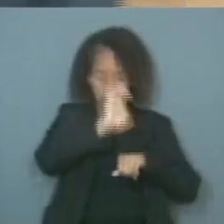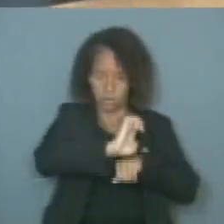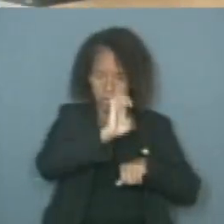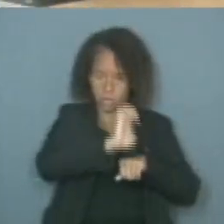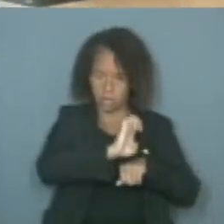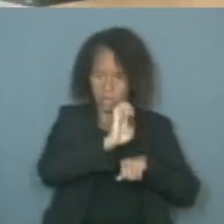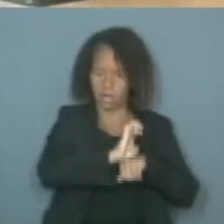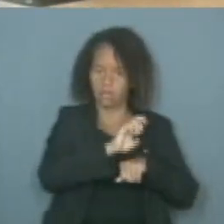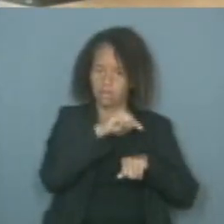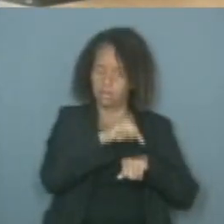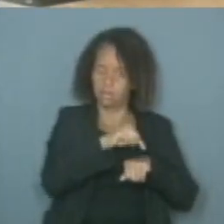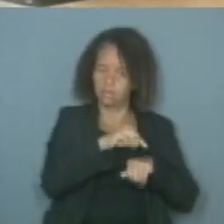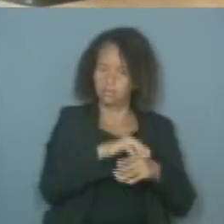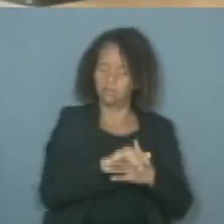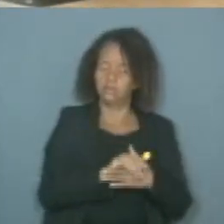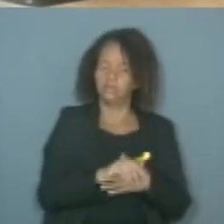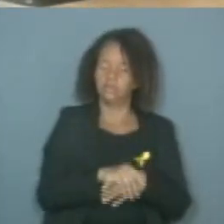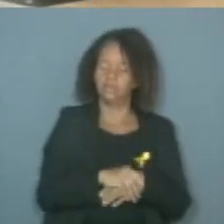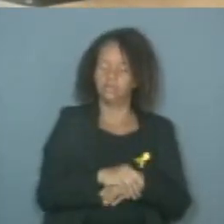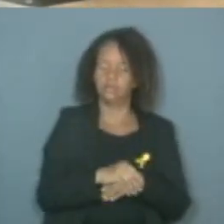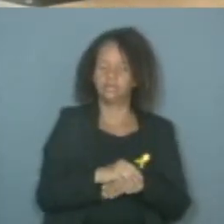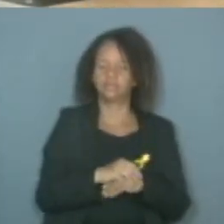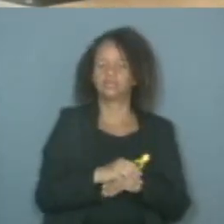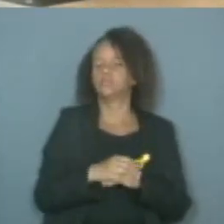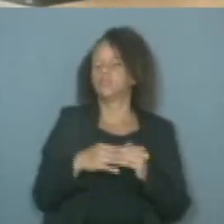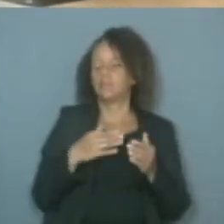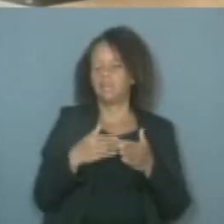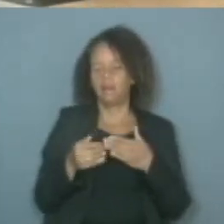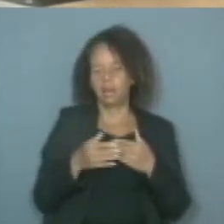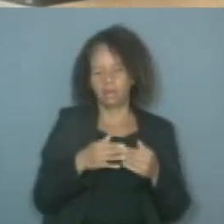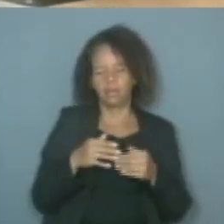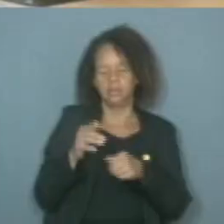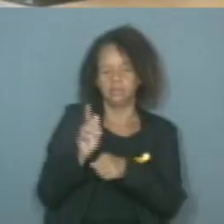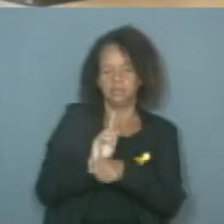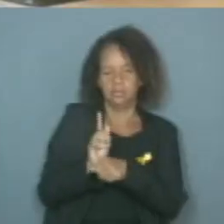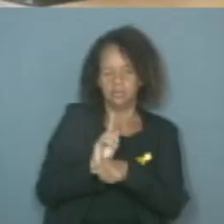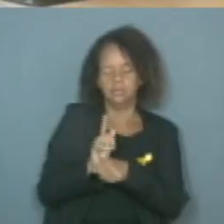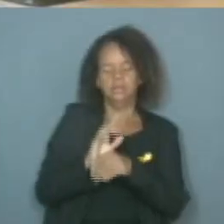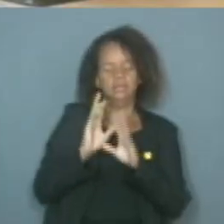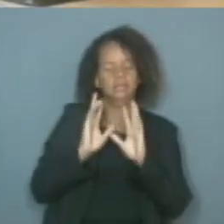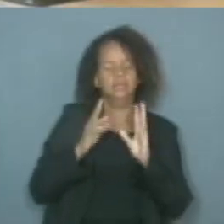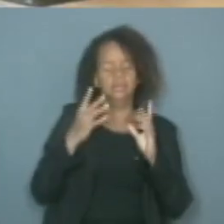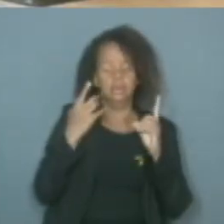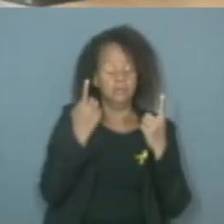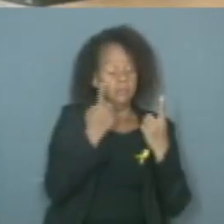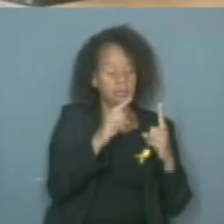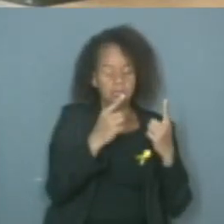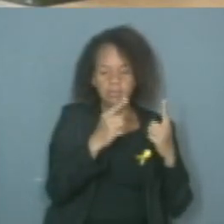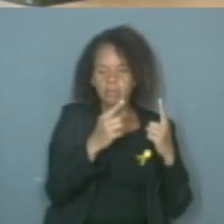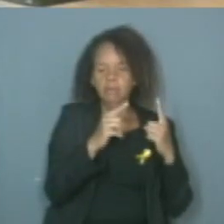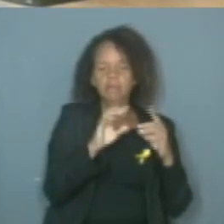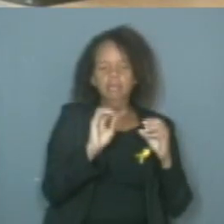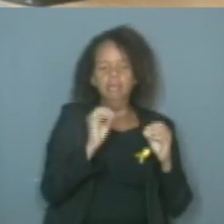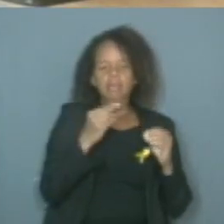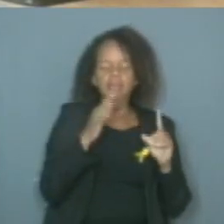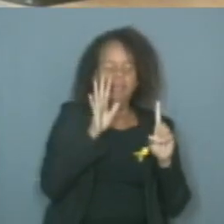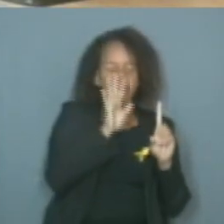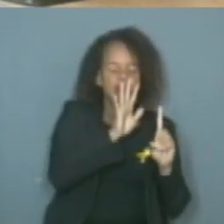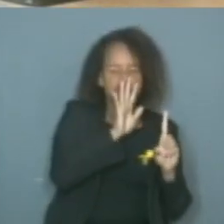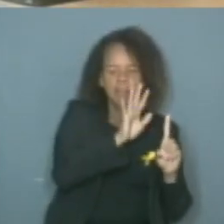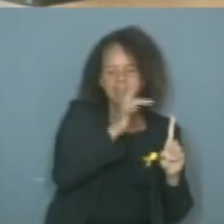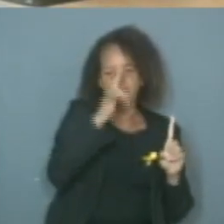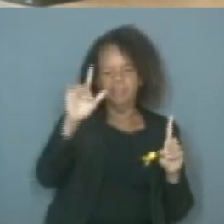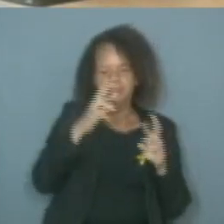tem que estar ali para gerir, gestar, sem influência de qualquer religião. Então, aqui